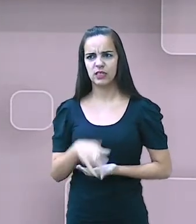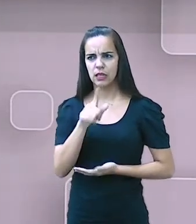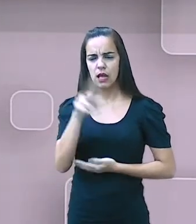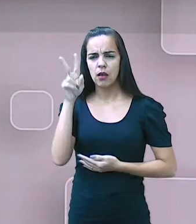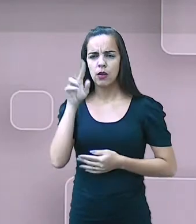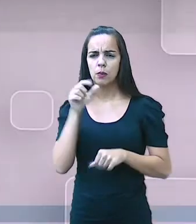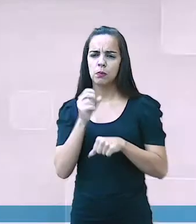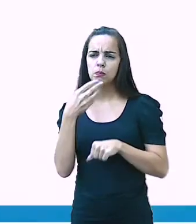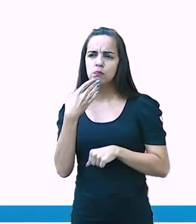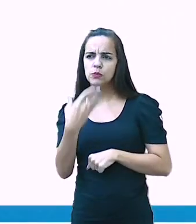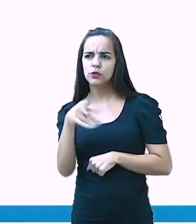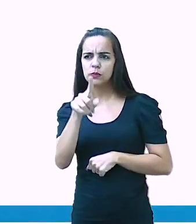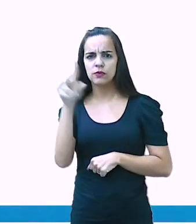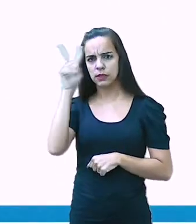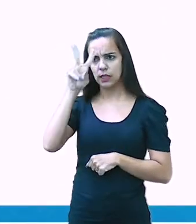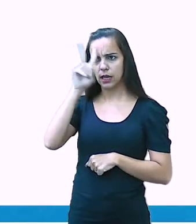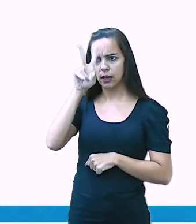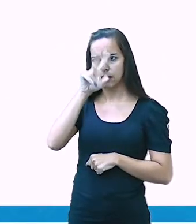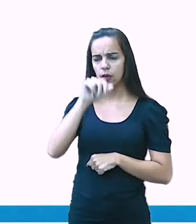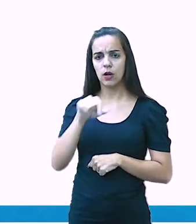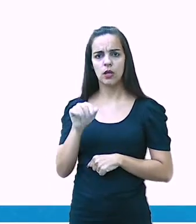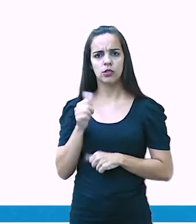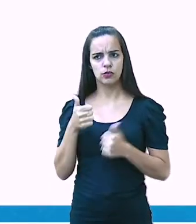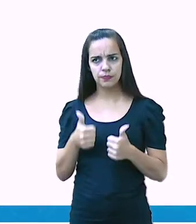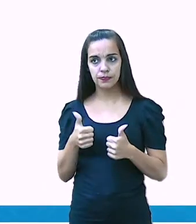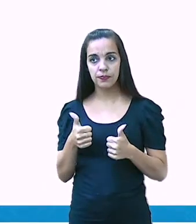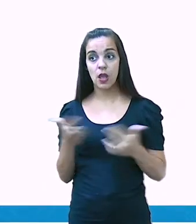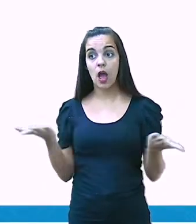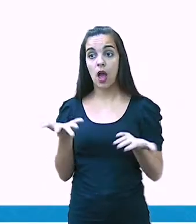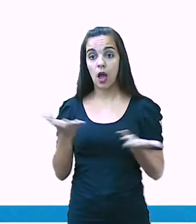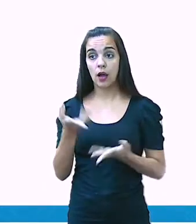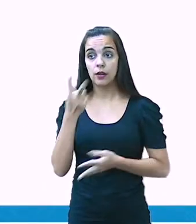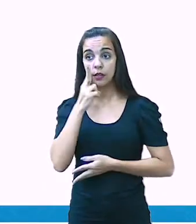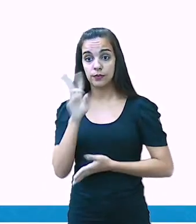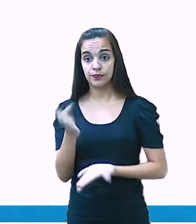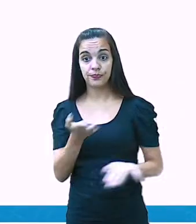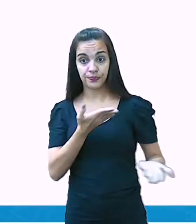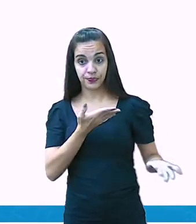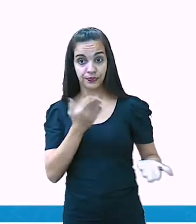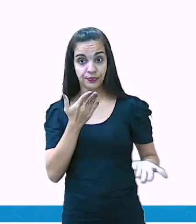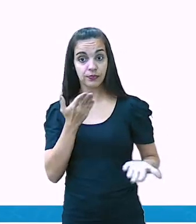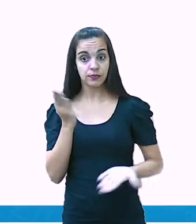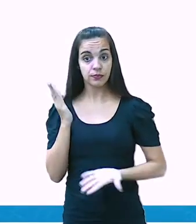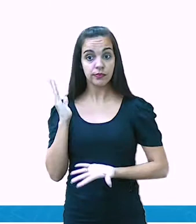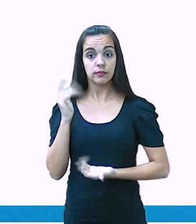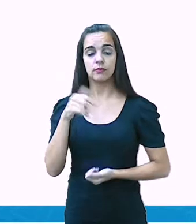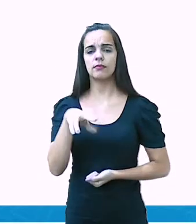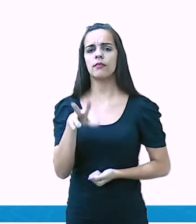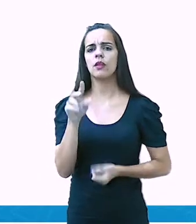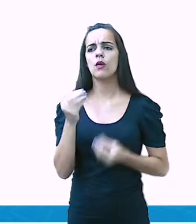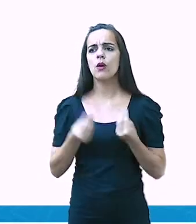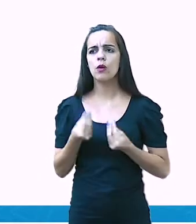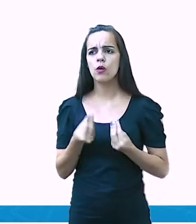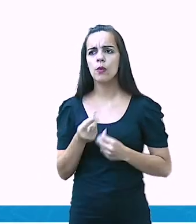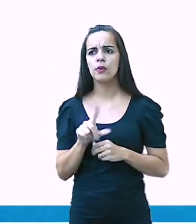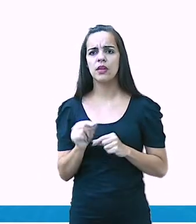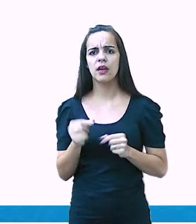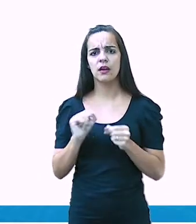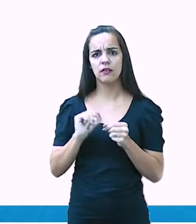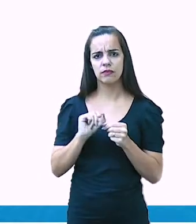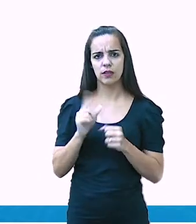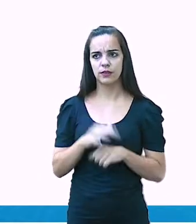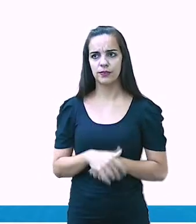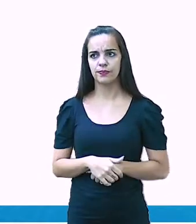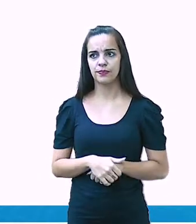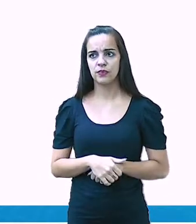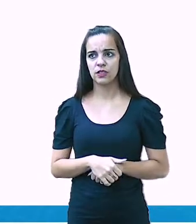você lembrar, lembrou? Agora vamos confirmar aqui o que você lembrou. Então, pensando aqui